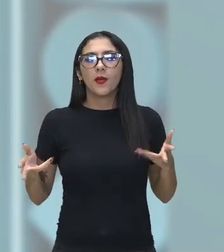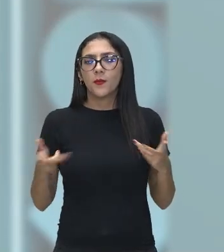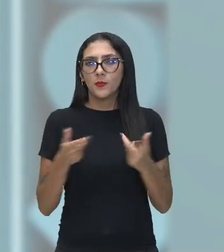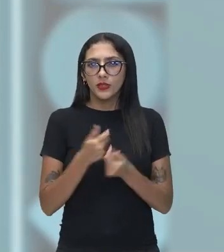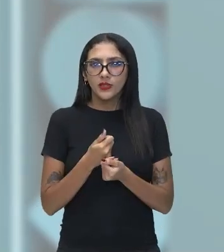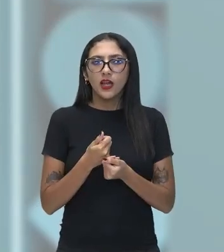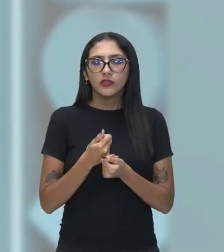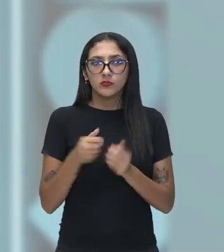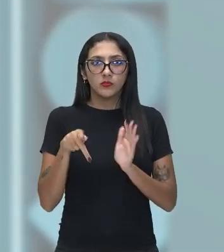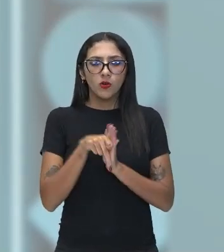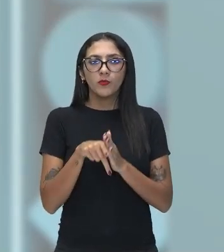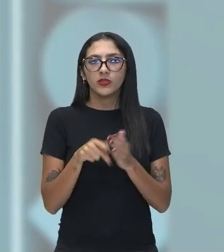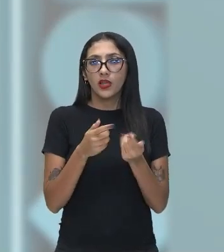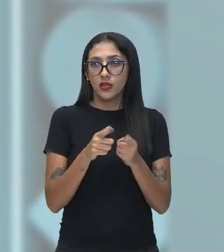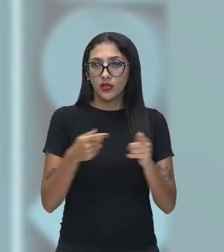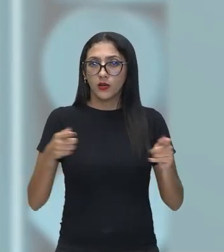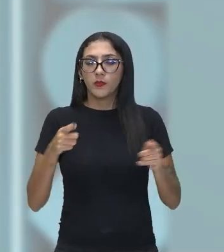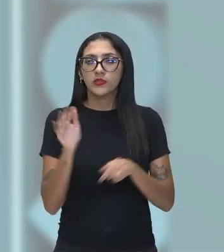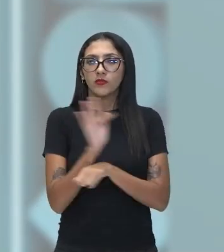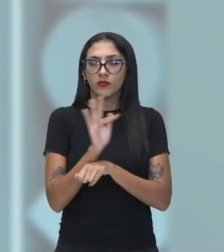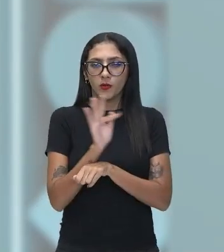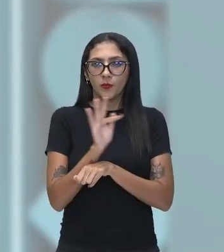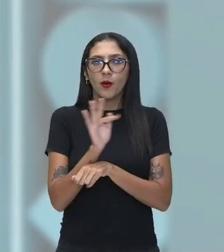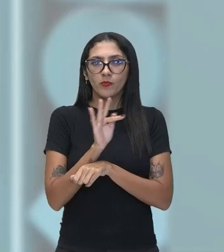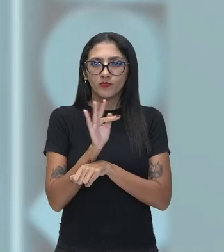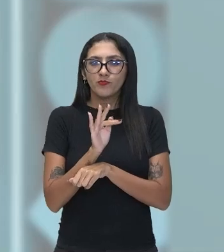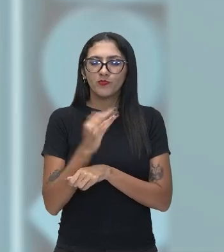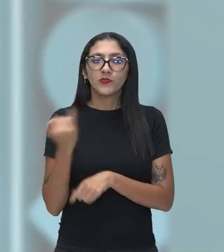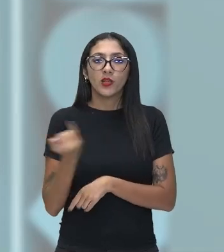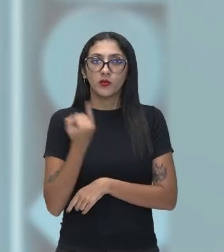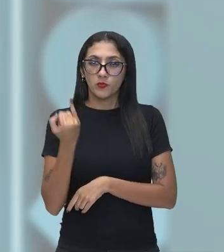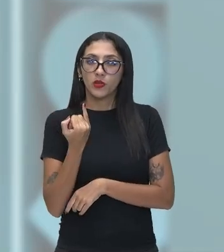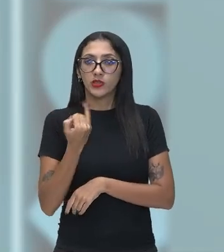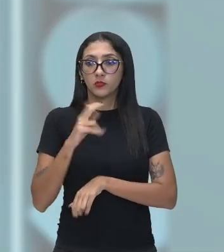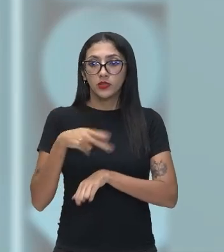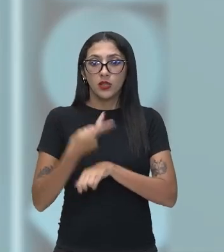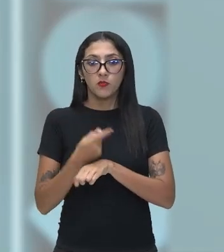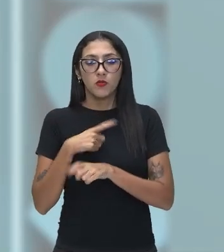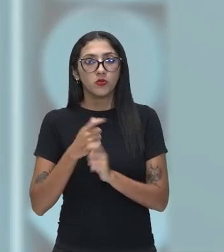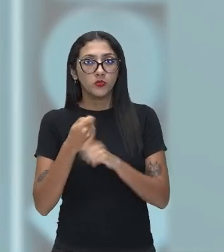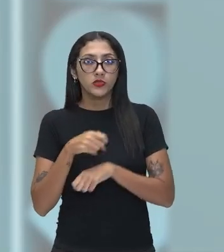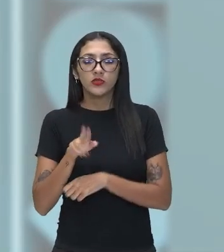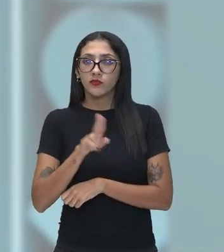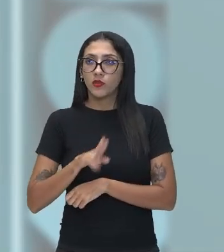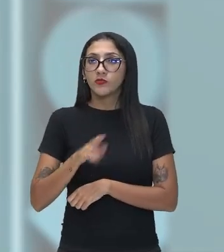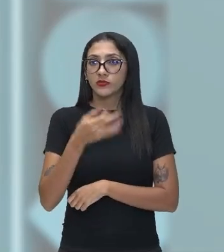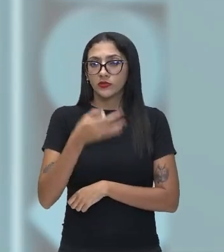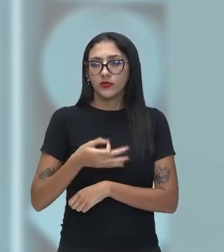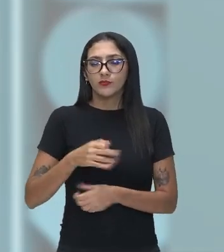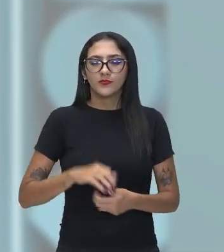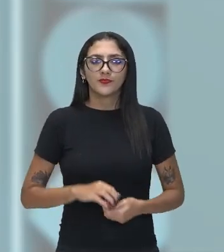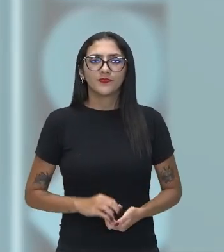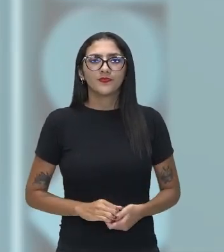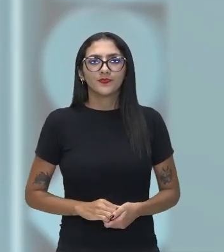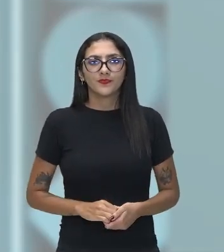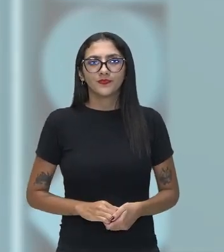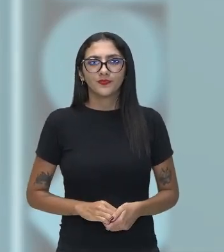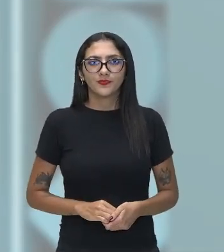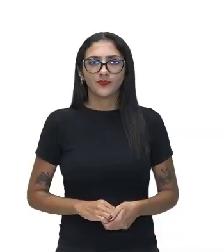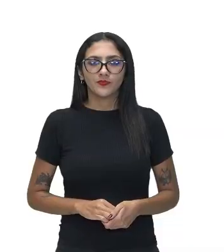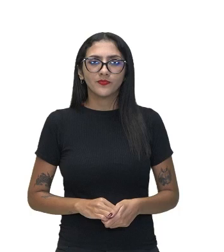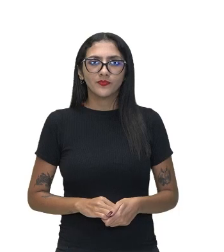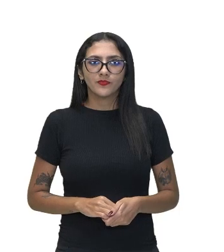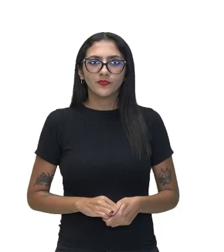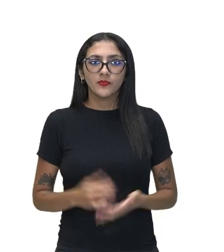possamos aprender, dominar para fazer uso quando for necessário, ok? Então, observando o